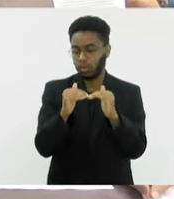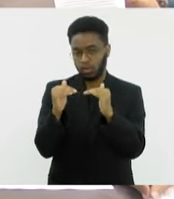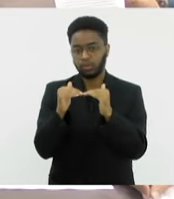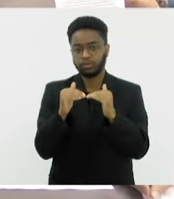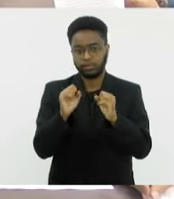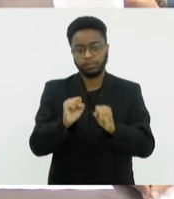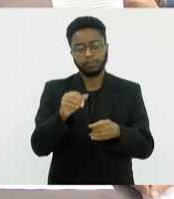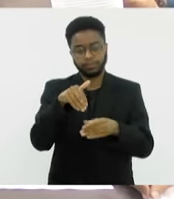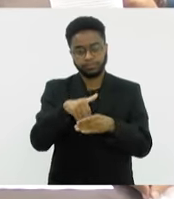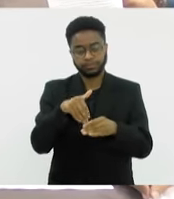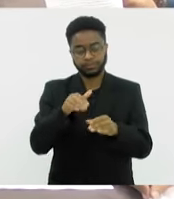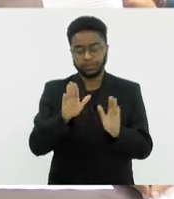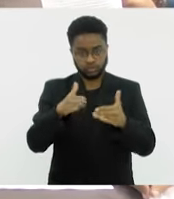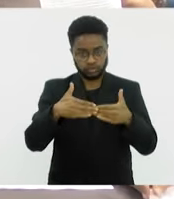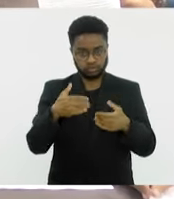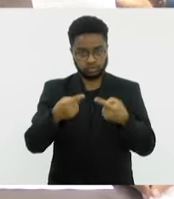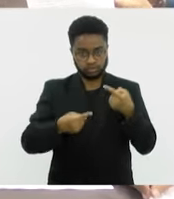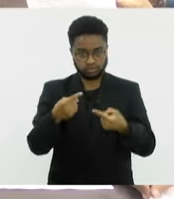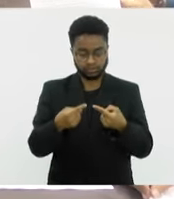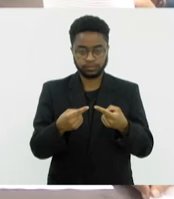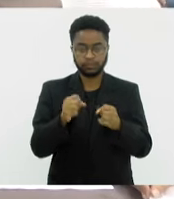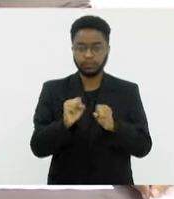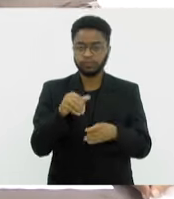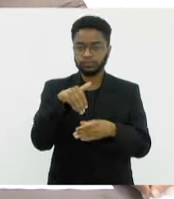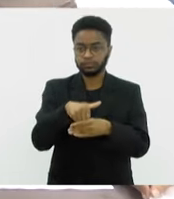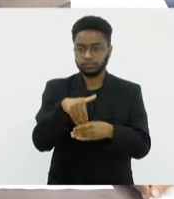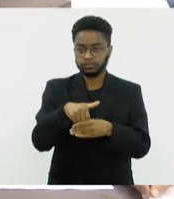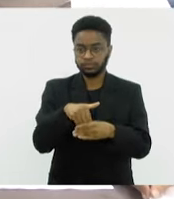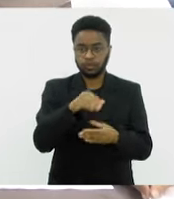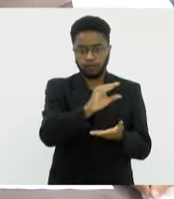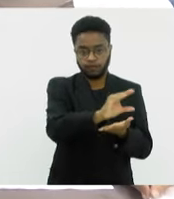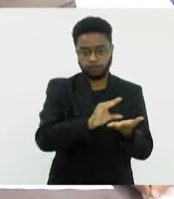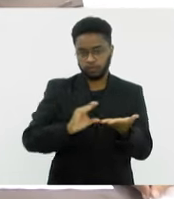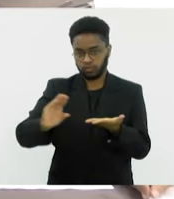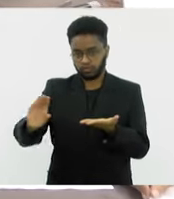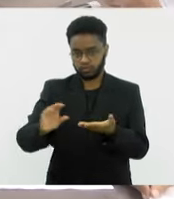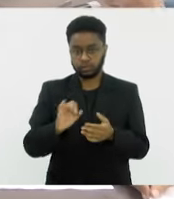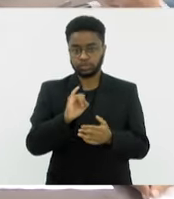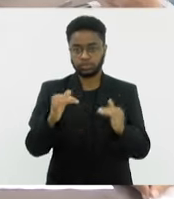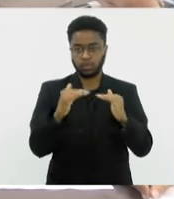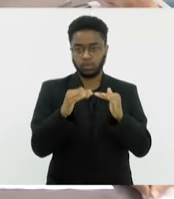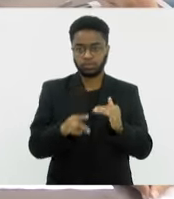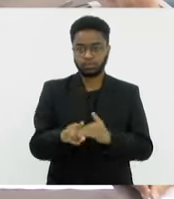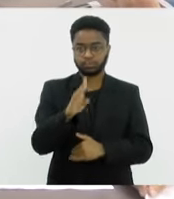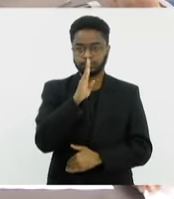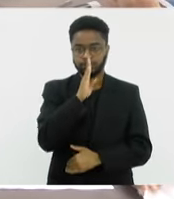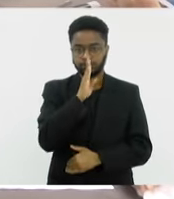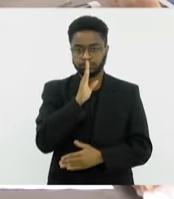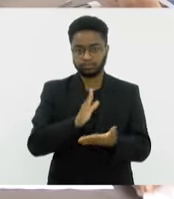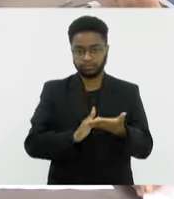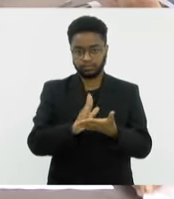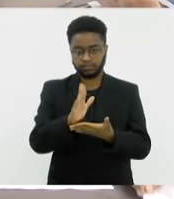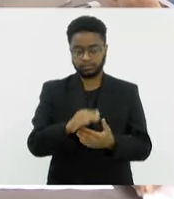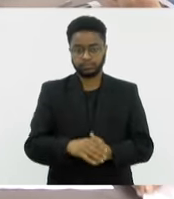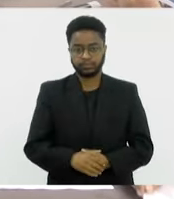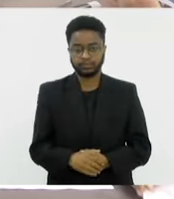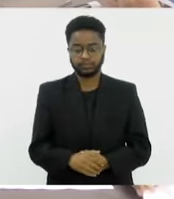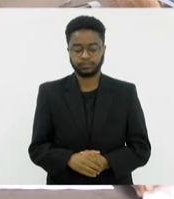em encerrada a discussão, em votação, bota fundo a fundo. Senhores que aprovam, permaneçam como estão, aprovado.